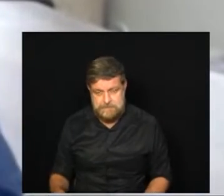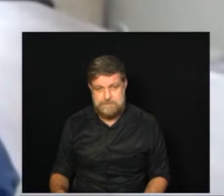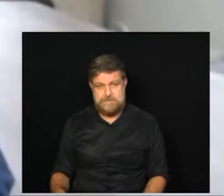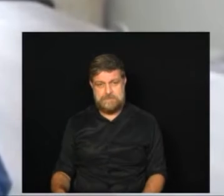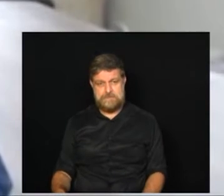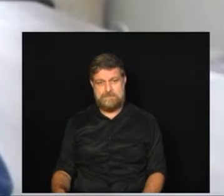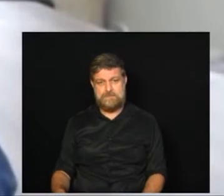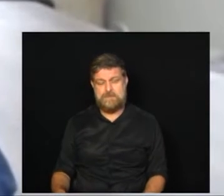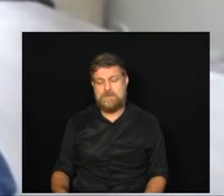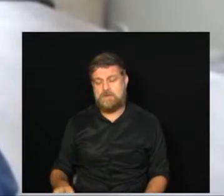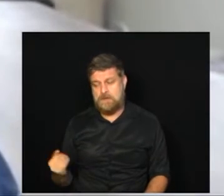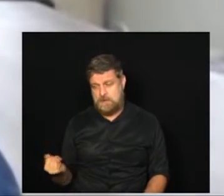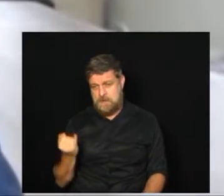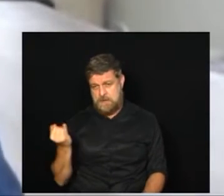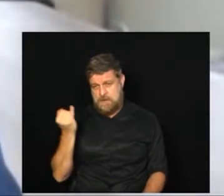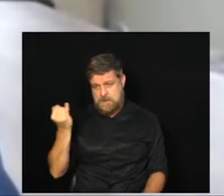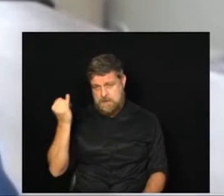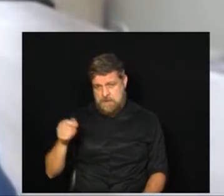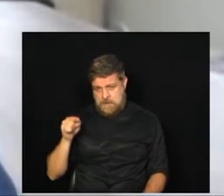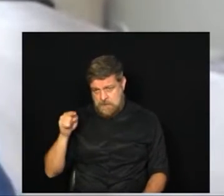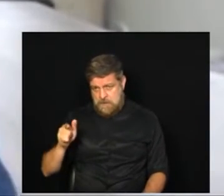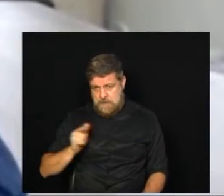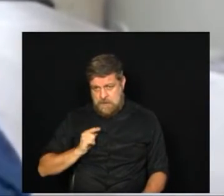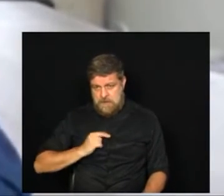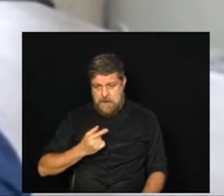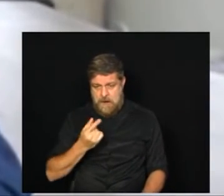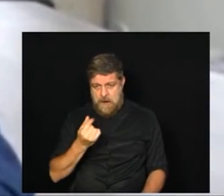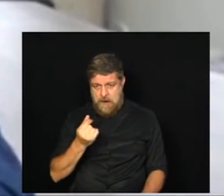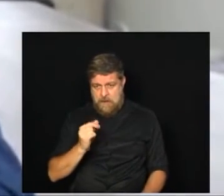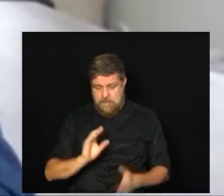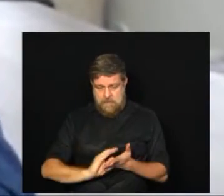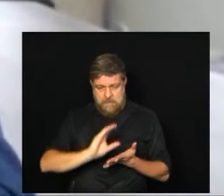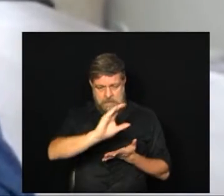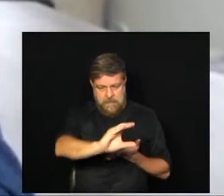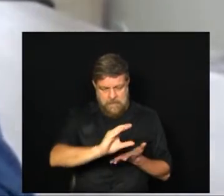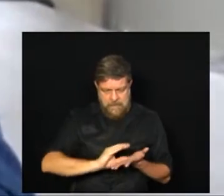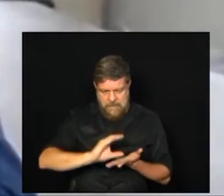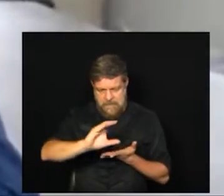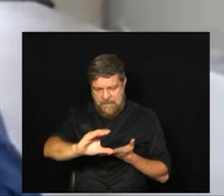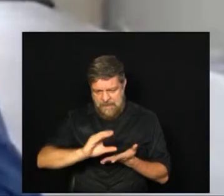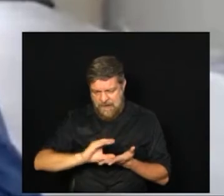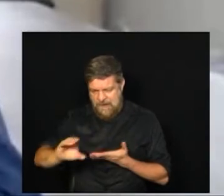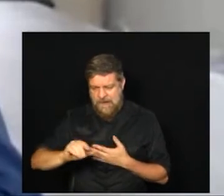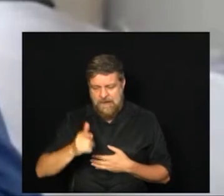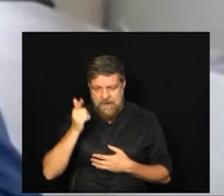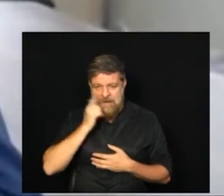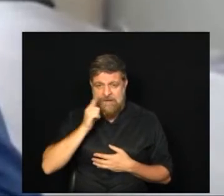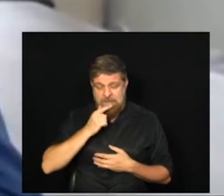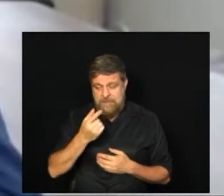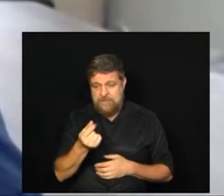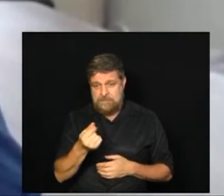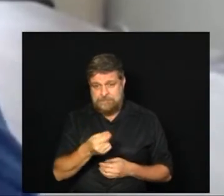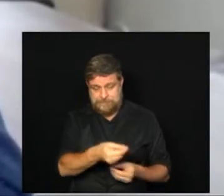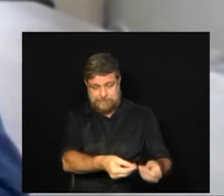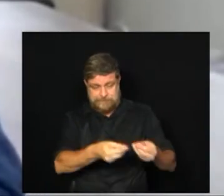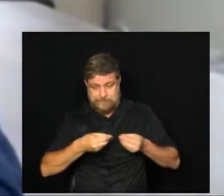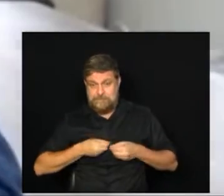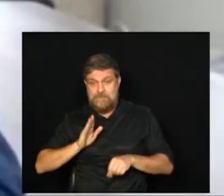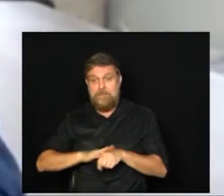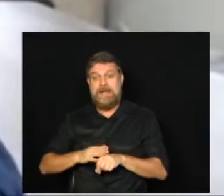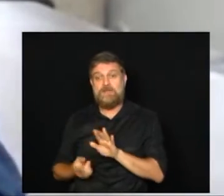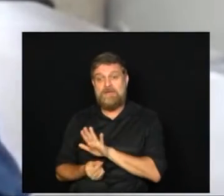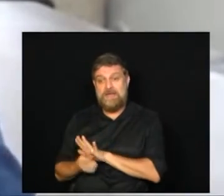chegam à sua empresa, e eu falei alguma besteira sobre a poupança, não estou falando nem negativamente, nem positivamente, mas há